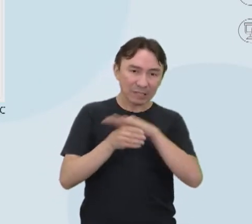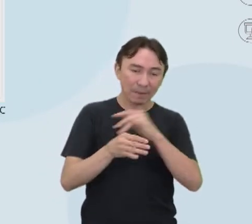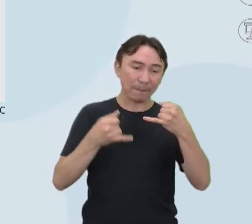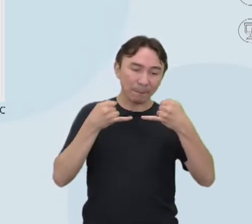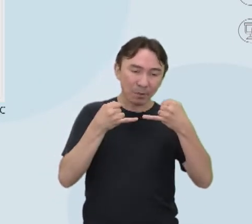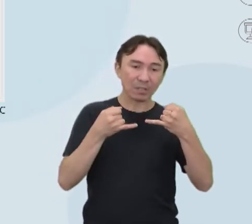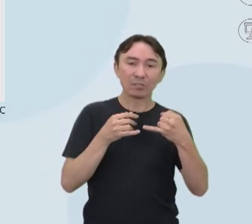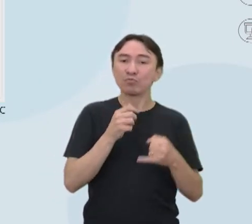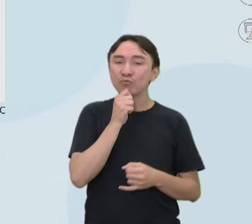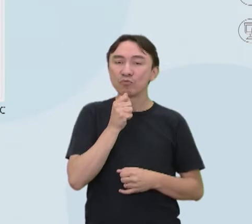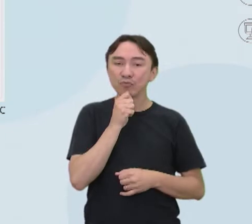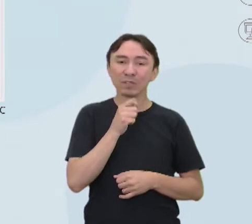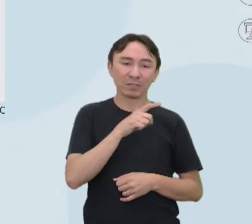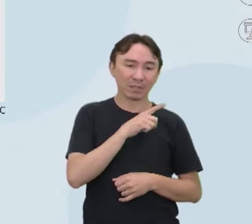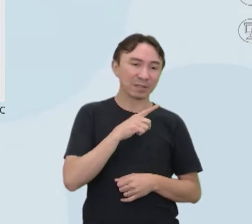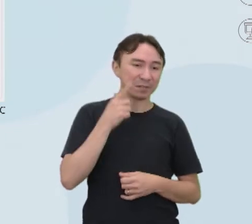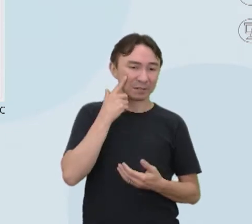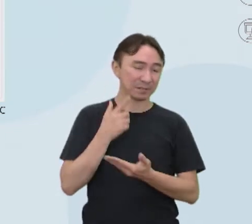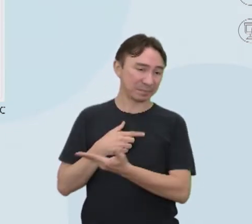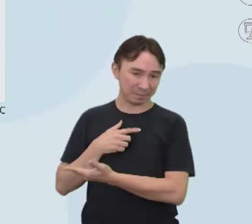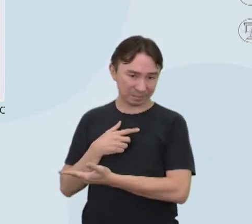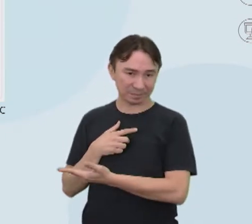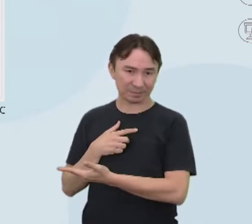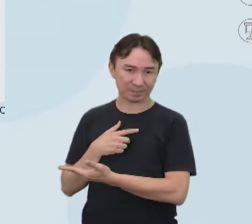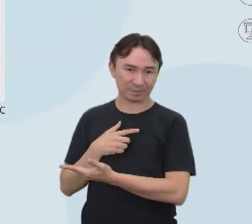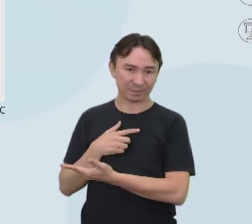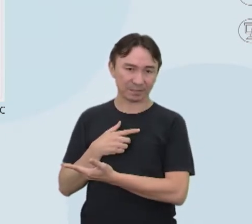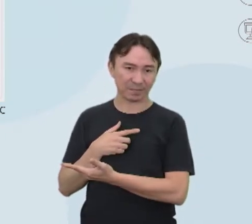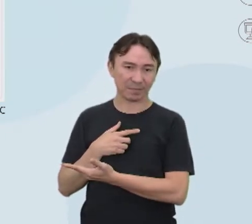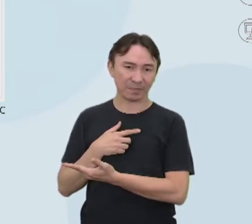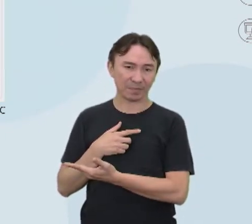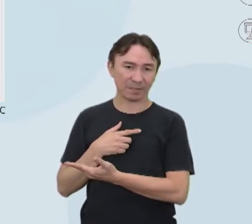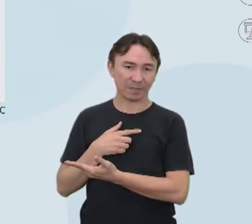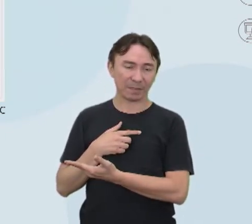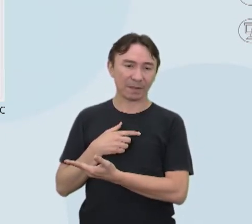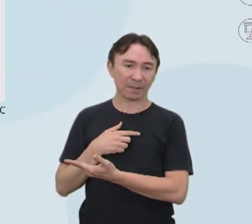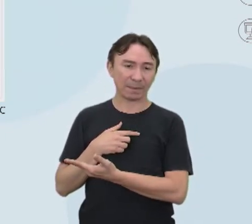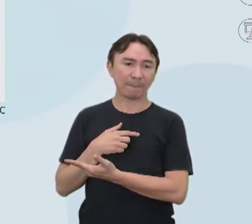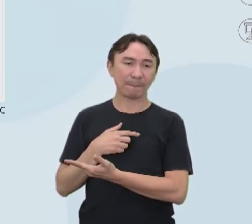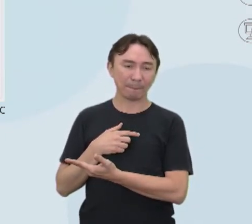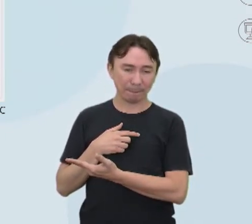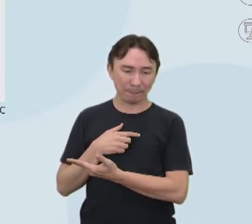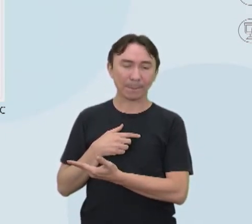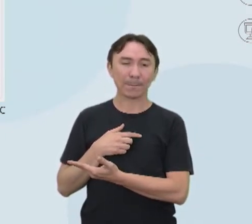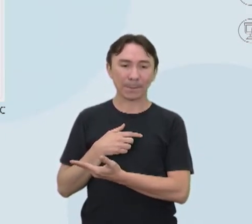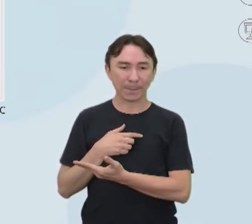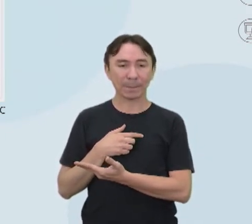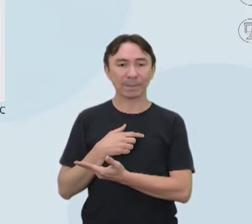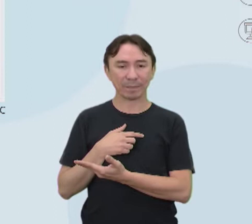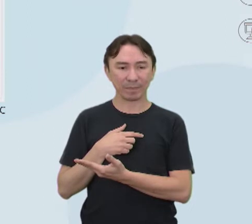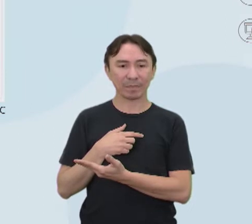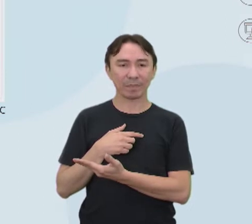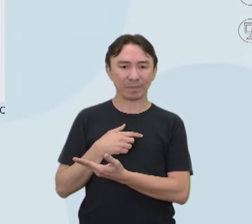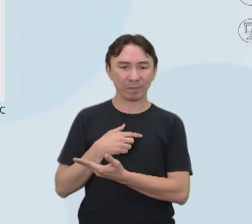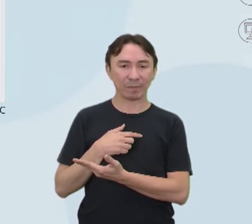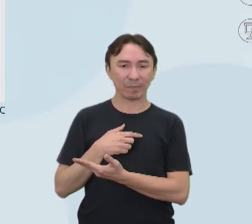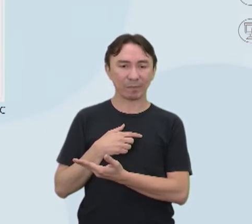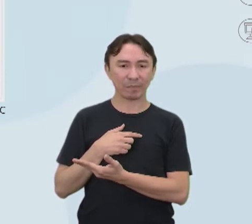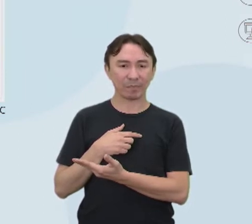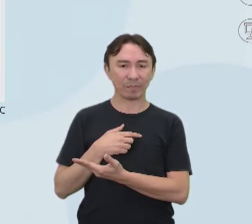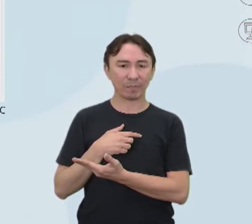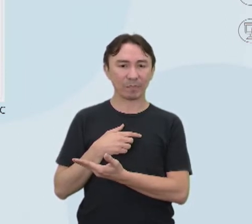Vai aparecer essa tela pra ele logar. Então ele vai ter que digitar ali no campo azulzinho, né? Pode mostrar pra eles aí. Ó. O e-mail deles. Até o Osmar deixou o meu e-mail aí.